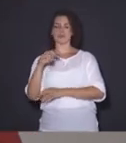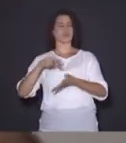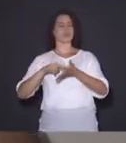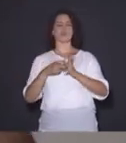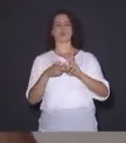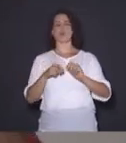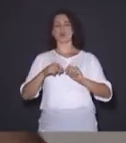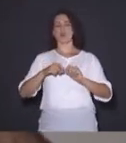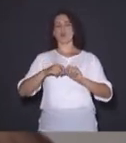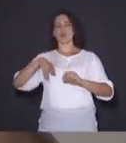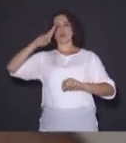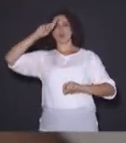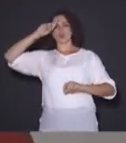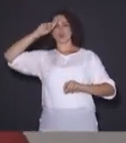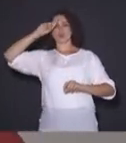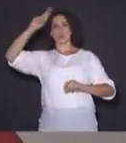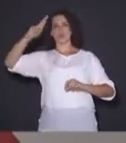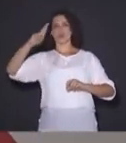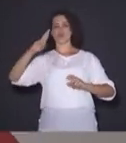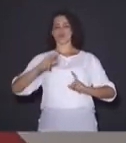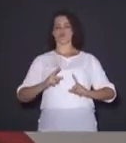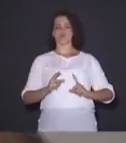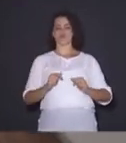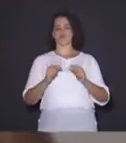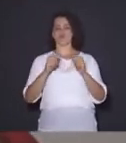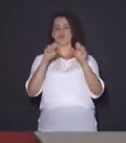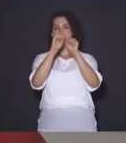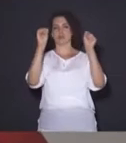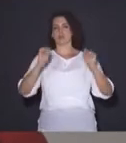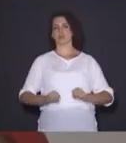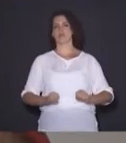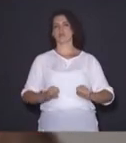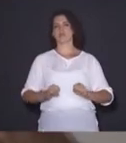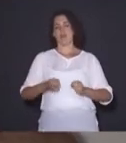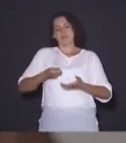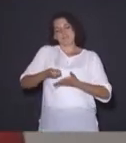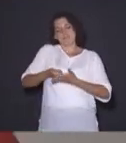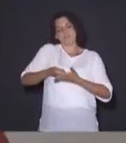e impõe ao trabalhador um forte